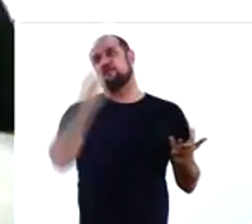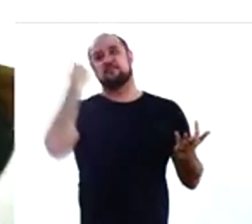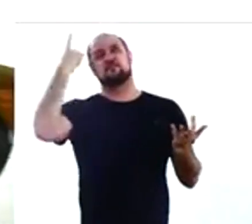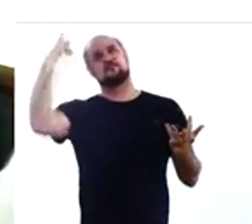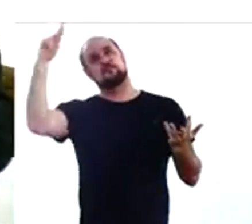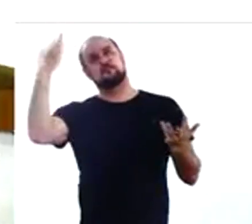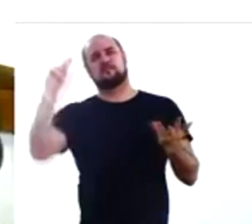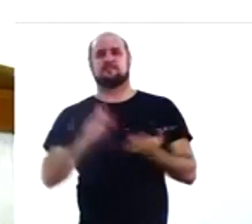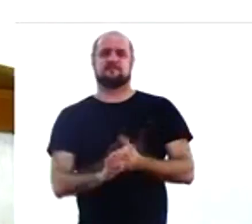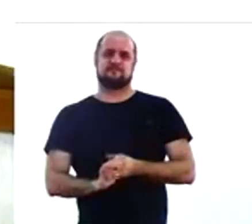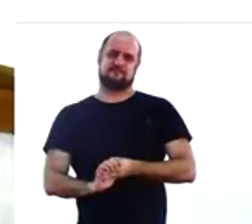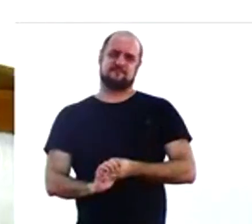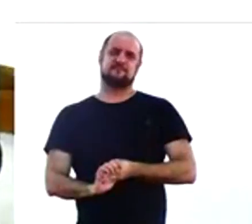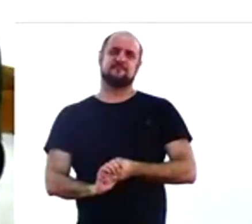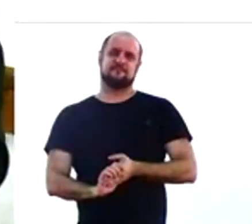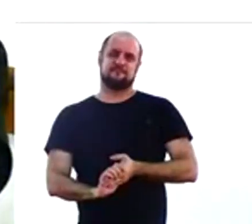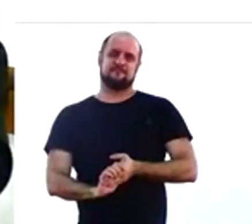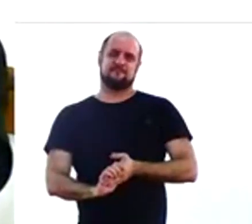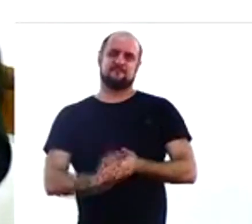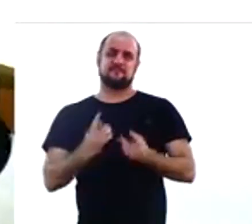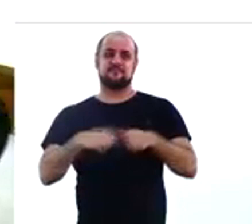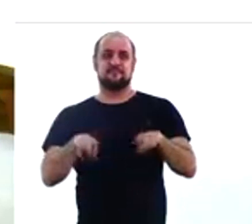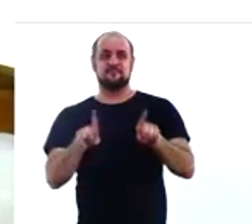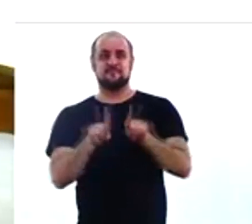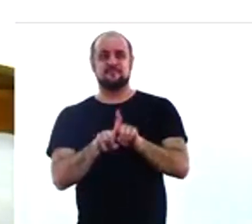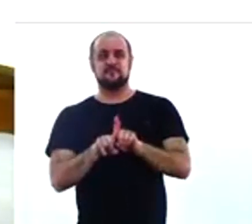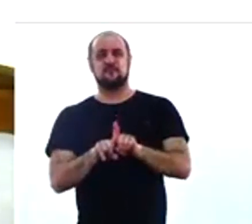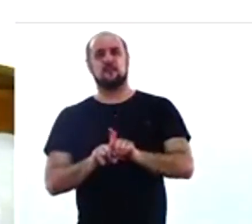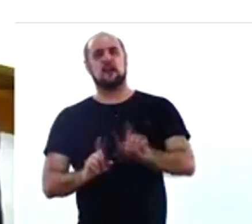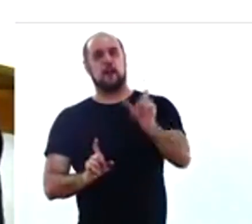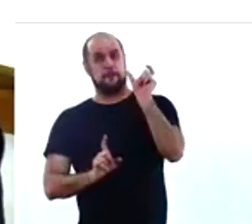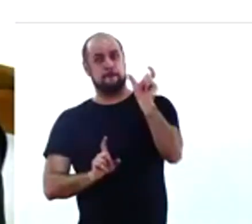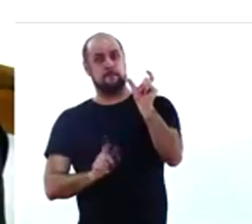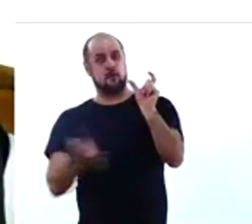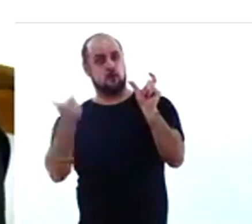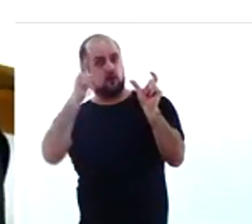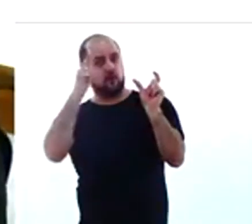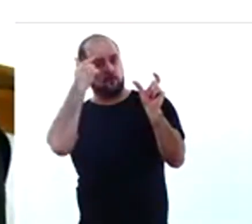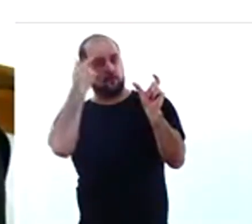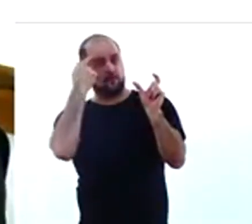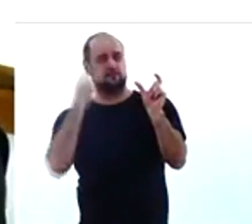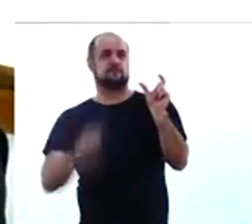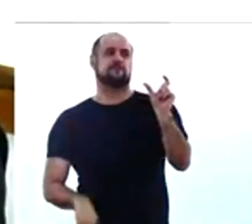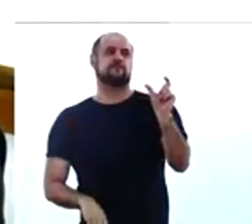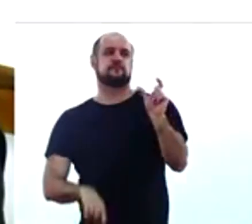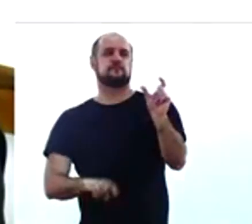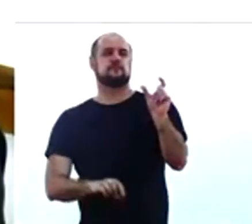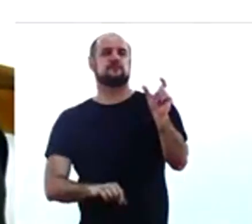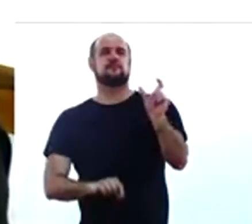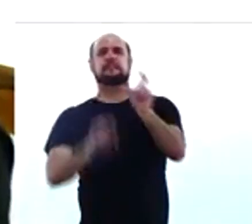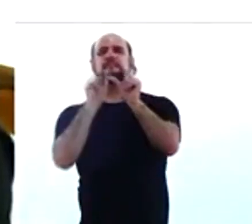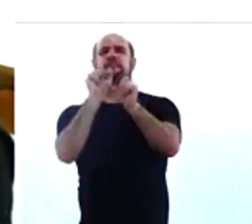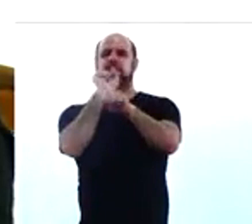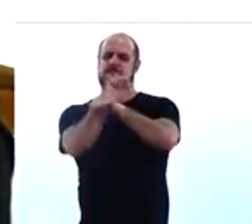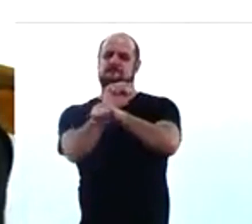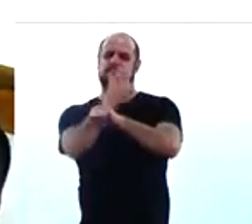na vinda final. E aí esse termo, de novo, nos leva a algumas perguntas. O que é esperar?